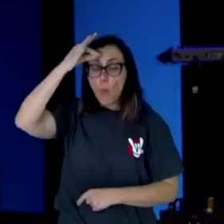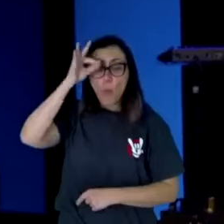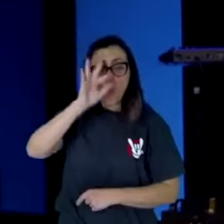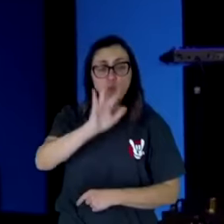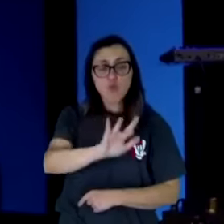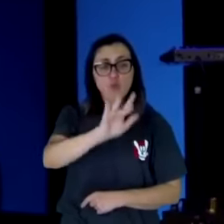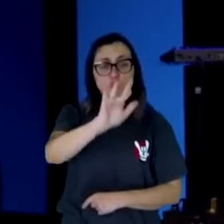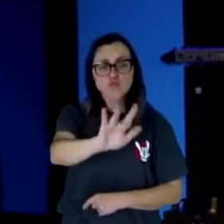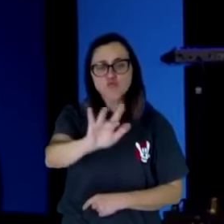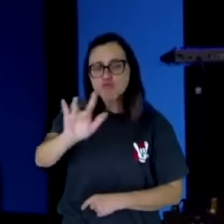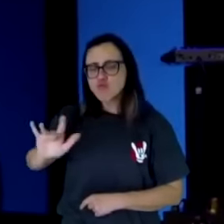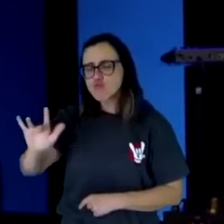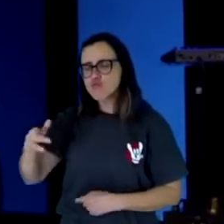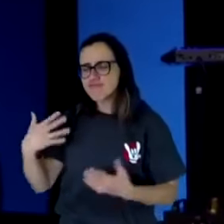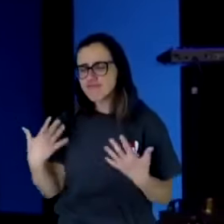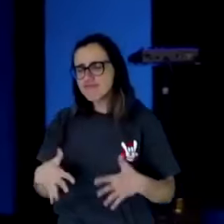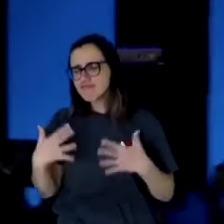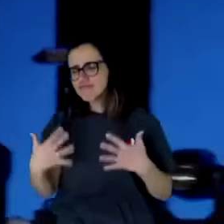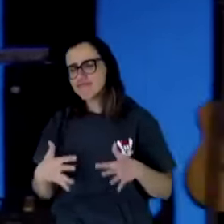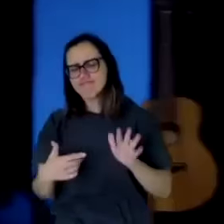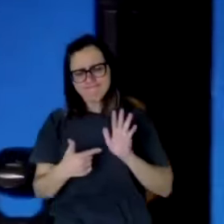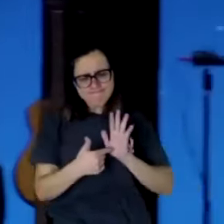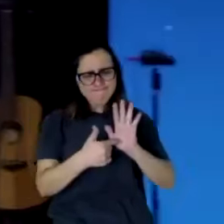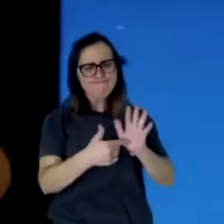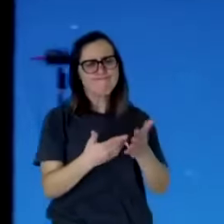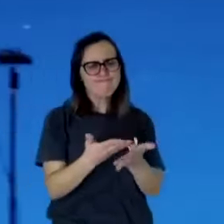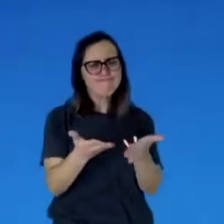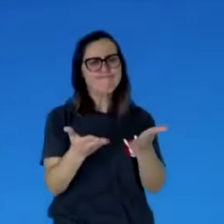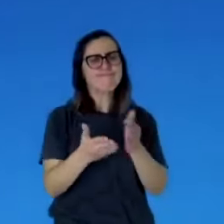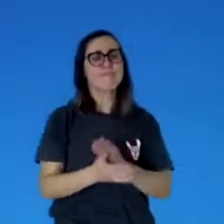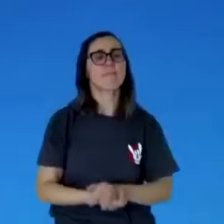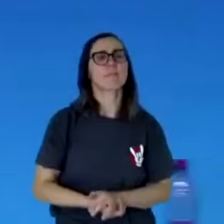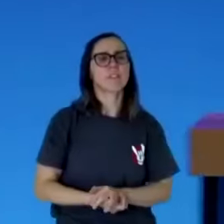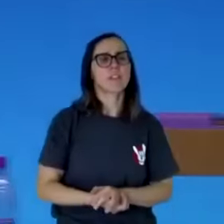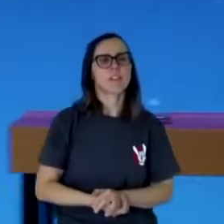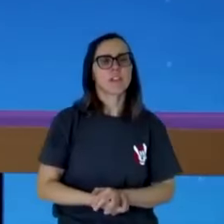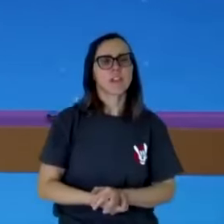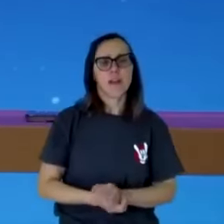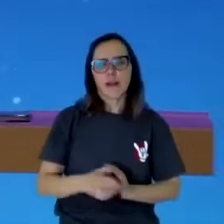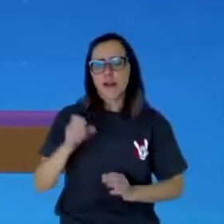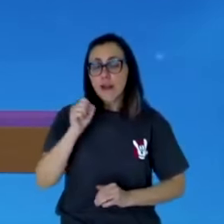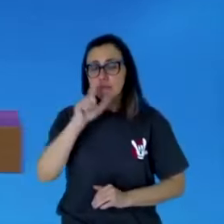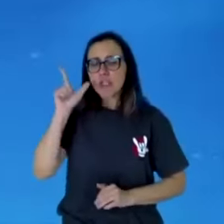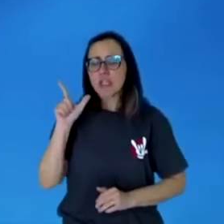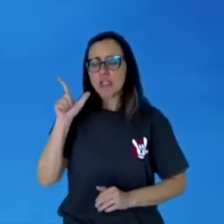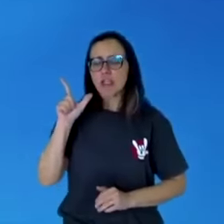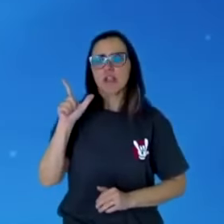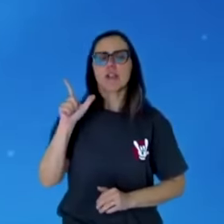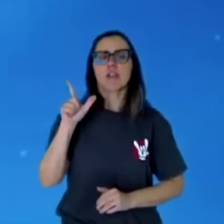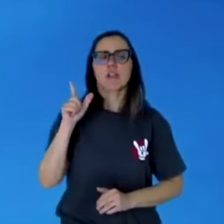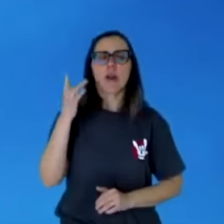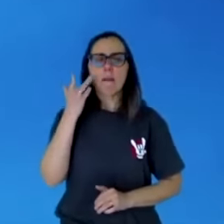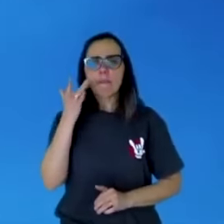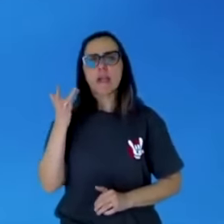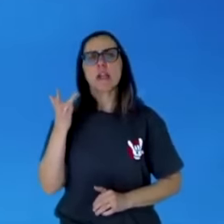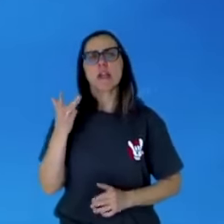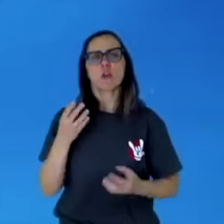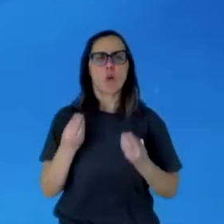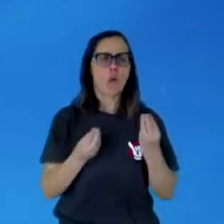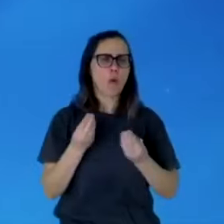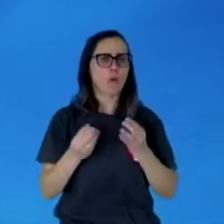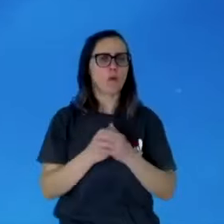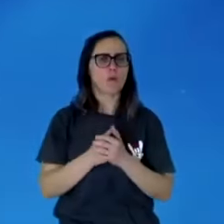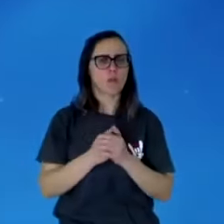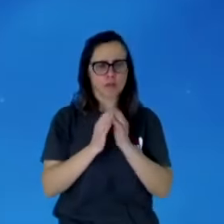assim eu sei que o senhor habita em mim eu sei que o senhor está aqui mas e aí vai rolar agora hein Espírito